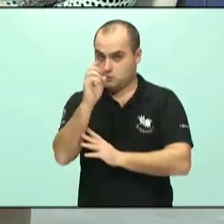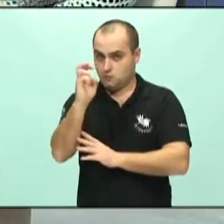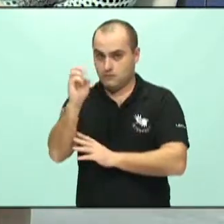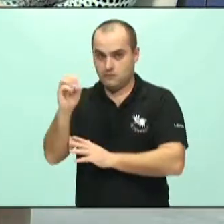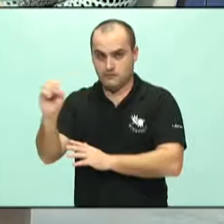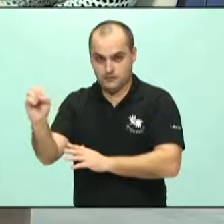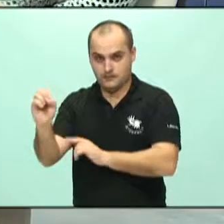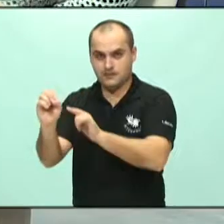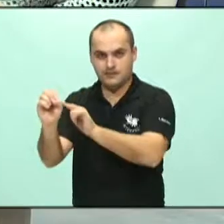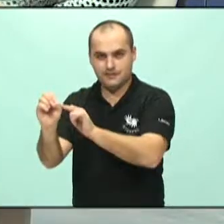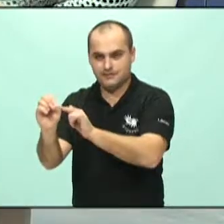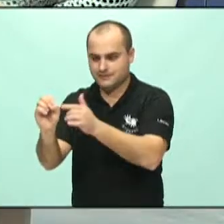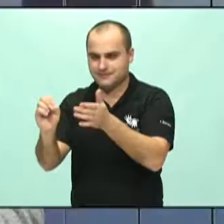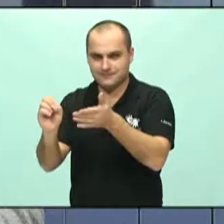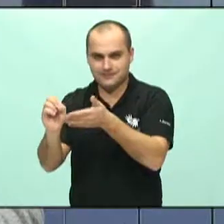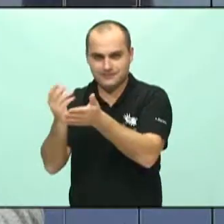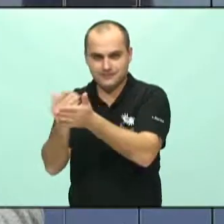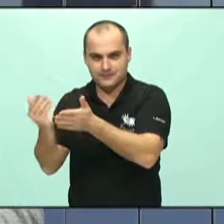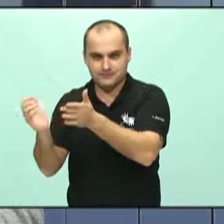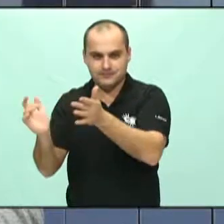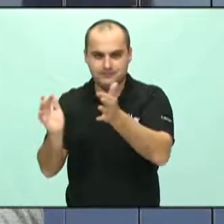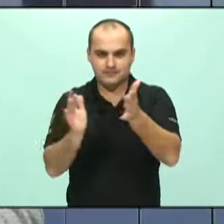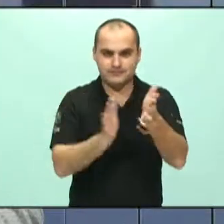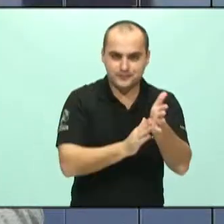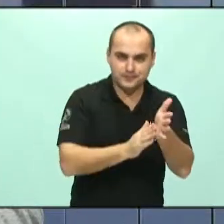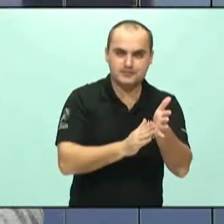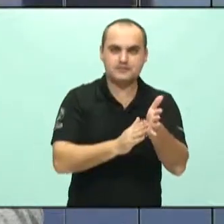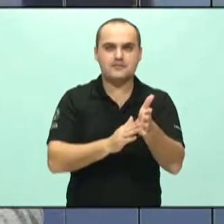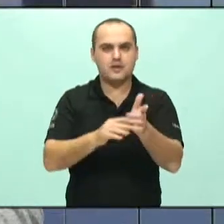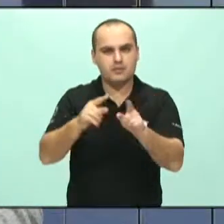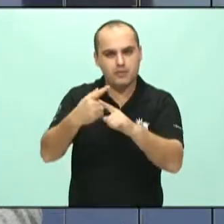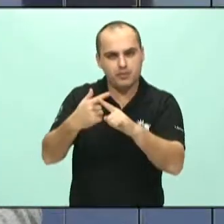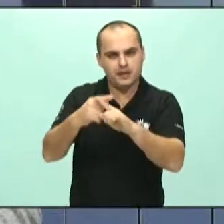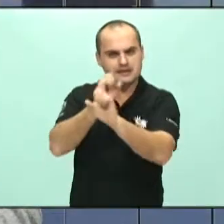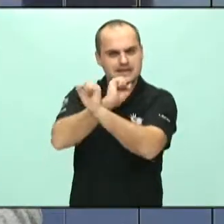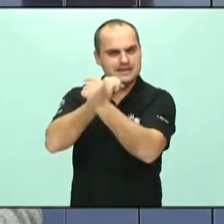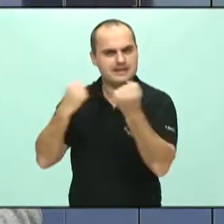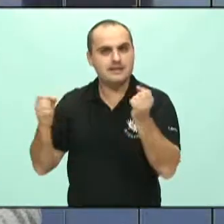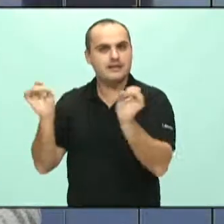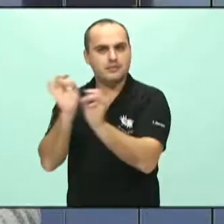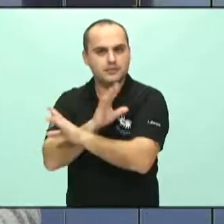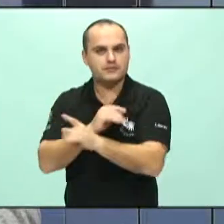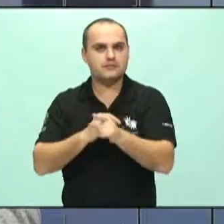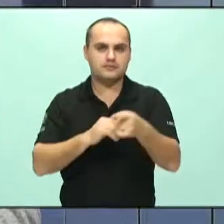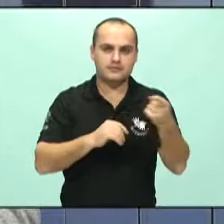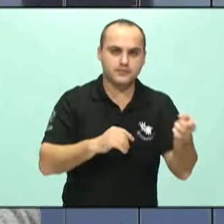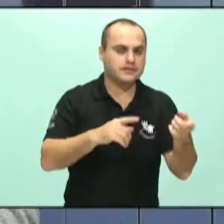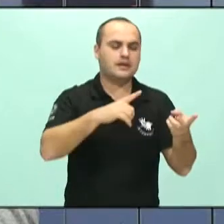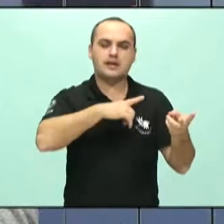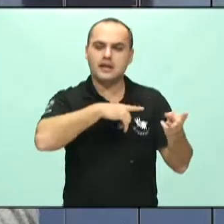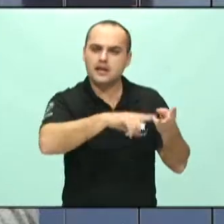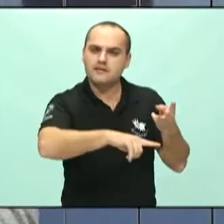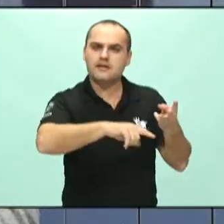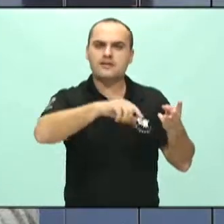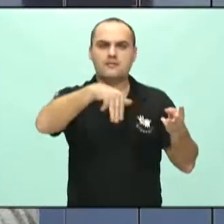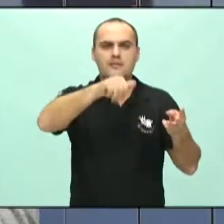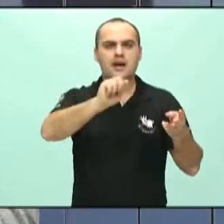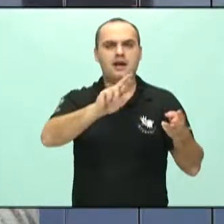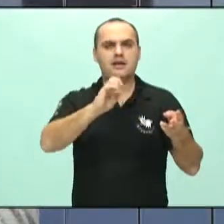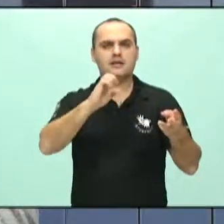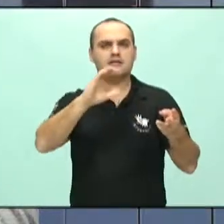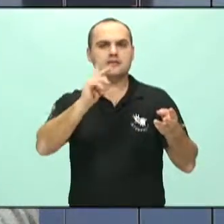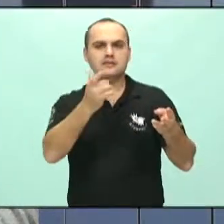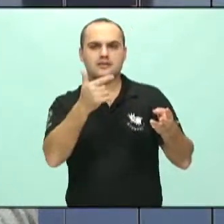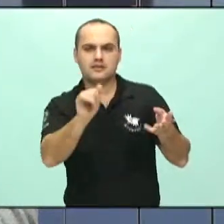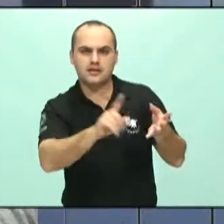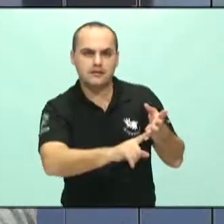passando ali pelo Partido Liberal, Partido Conservador, passando pela era Marechal Deodoro da Fonseca, chegando na era